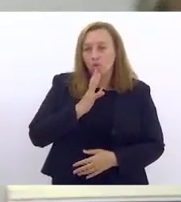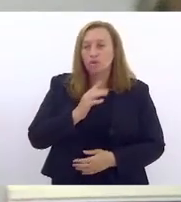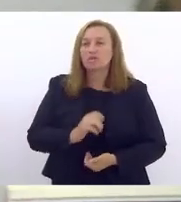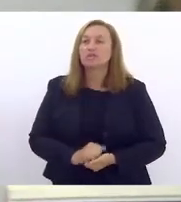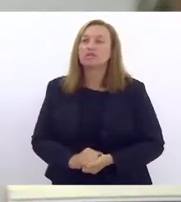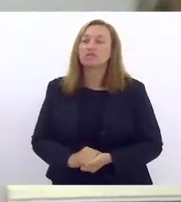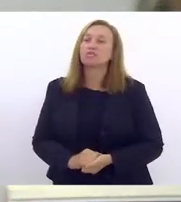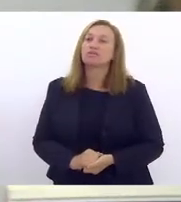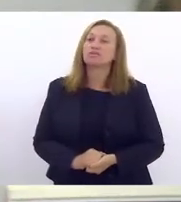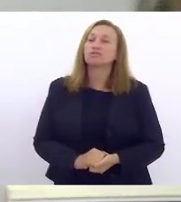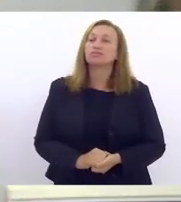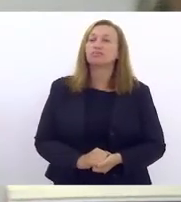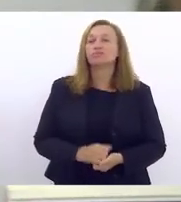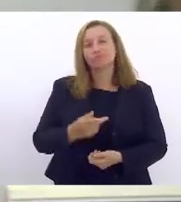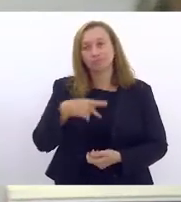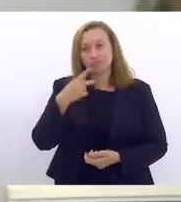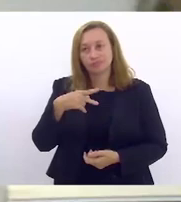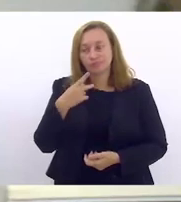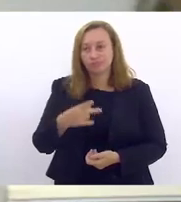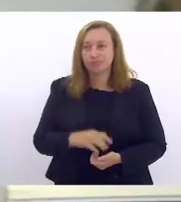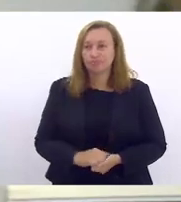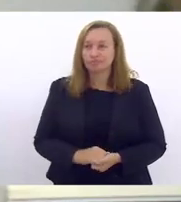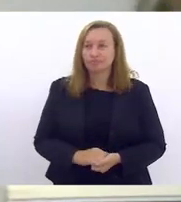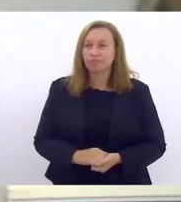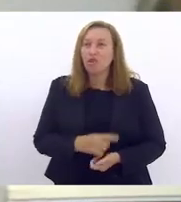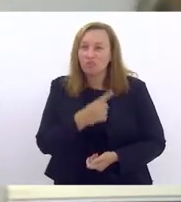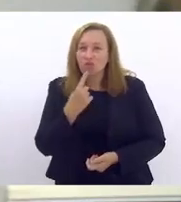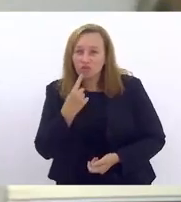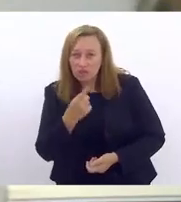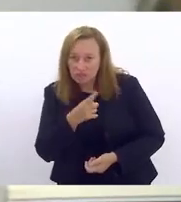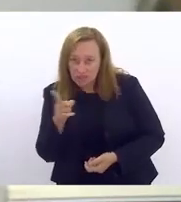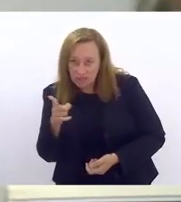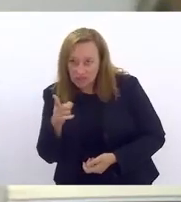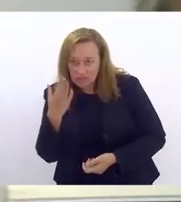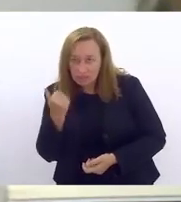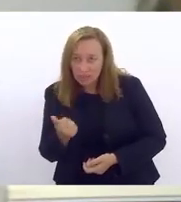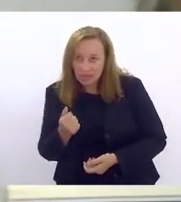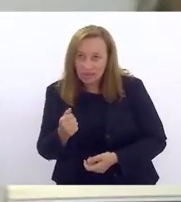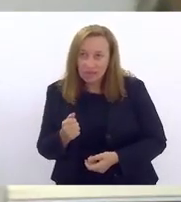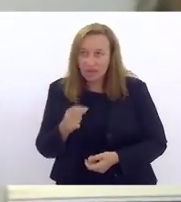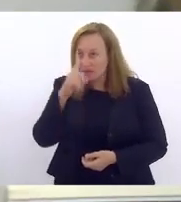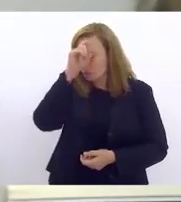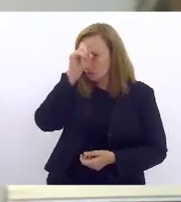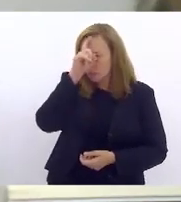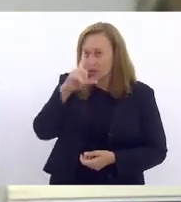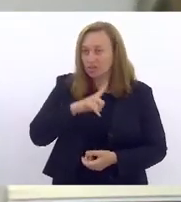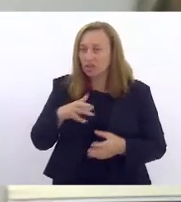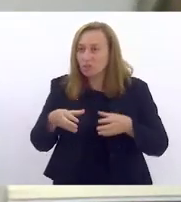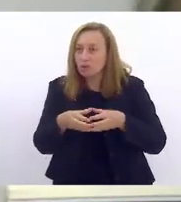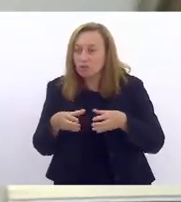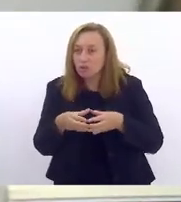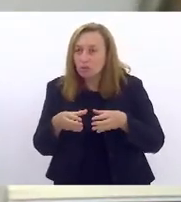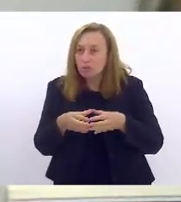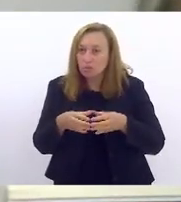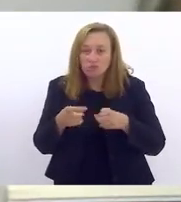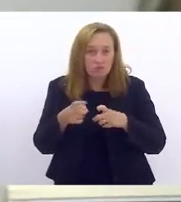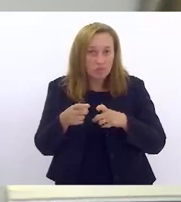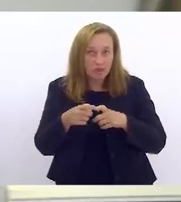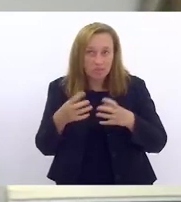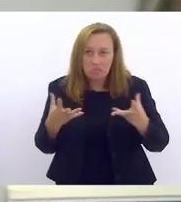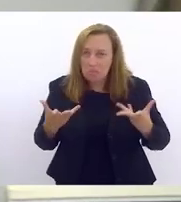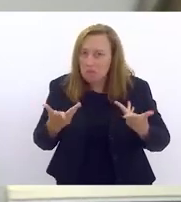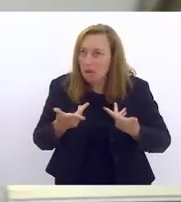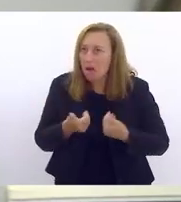respeitoso. E eu vou dizer, vocês sabiam que a maternidade tem uma equipe médica sensacional,